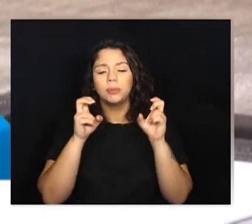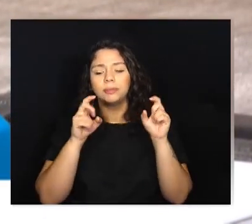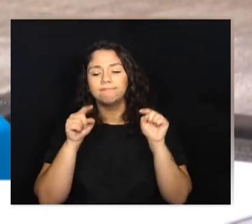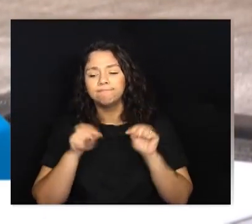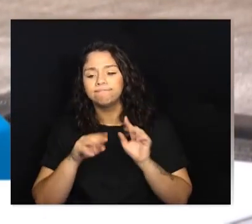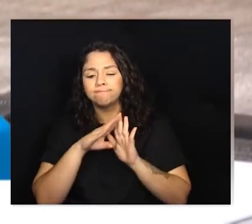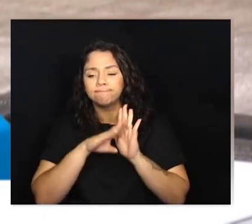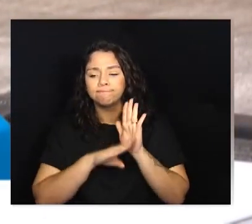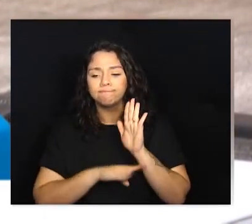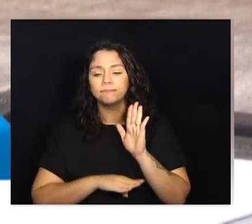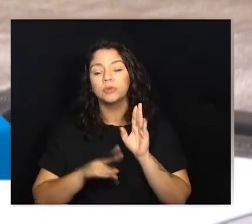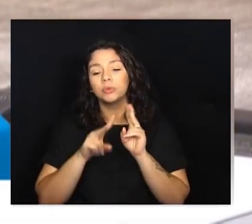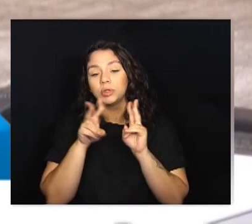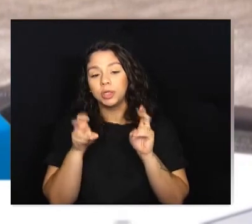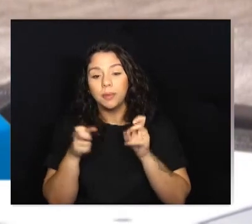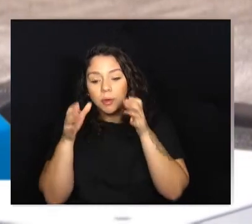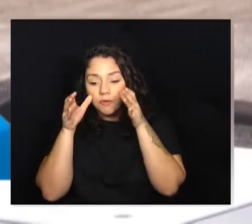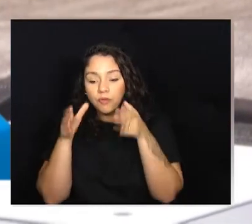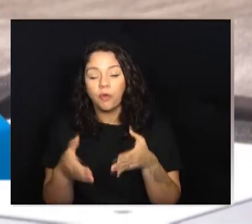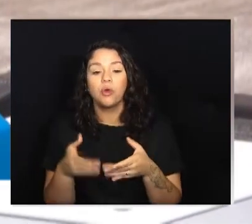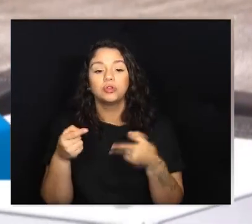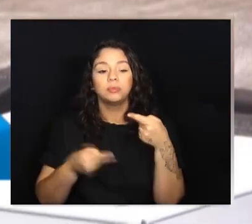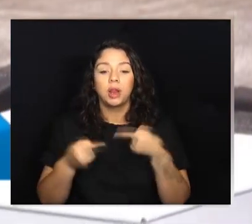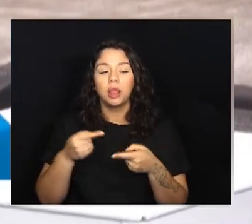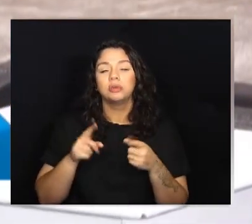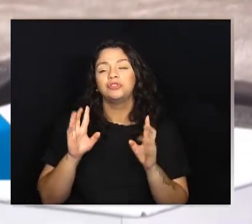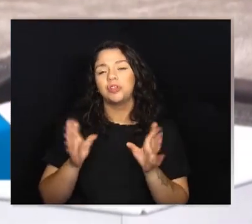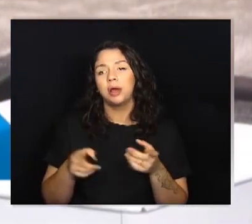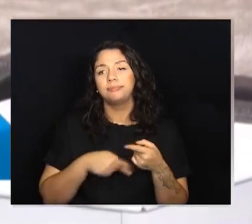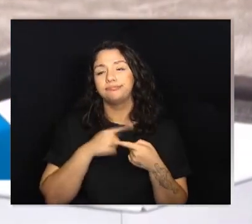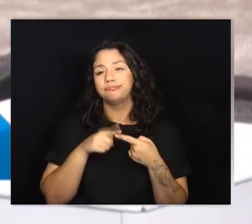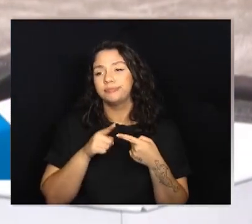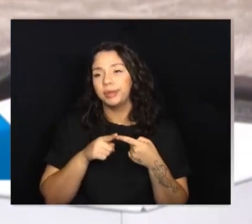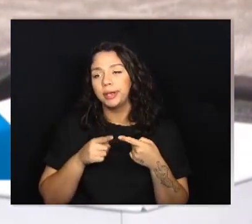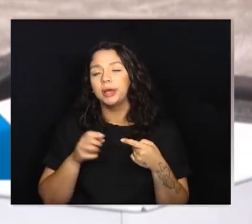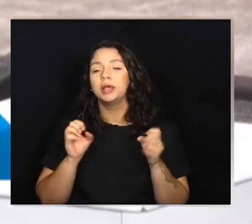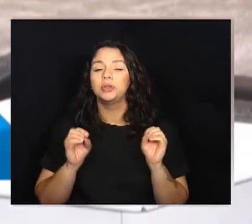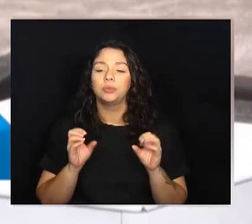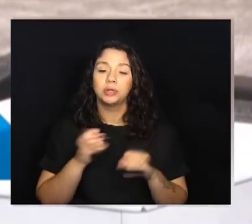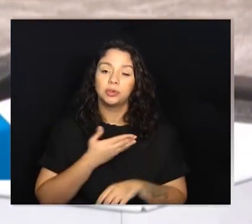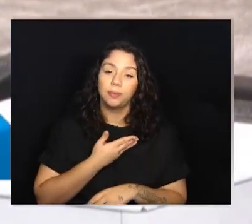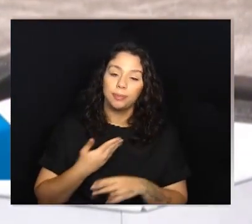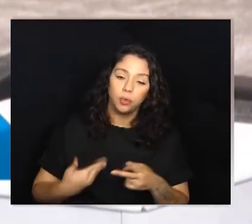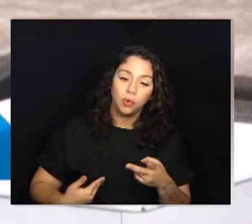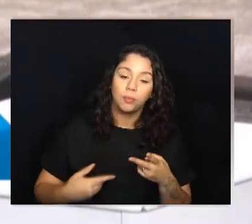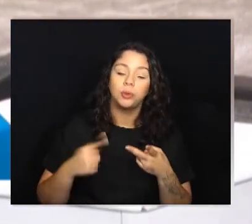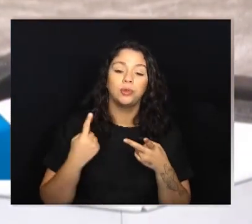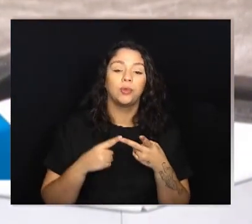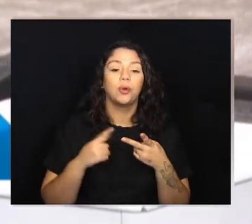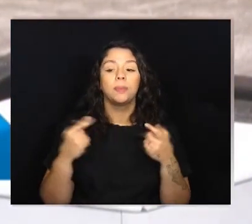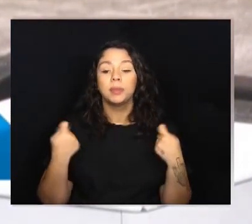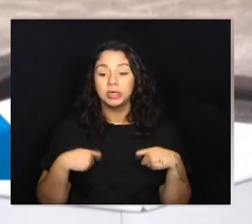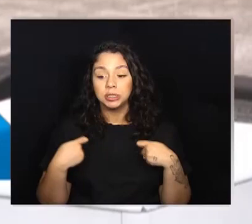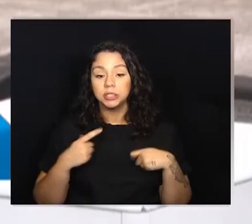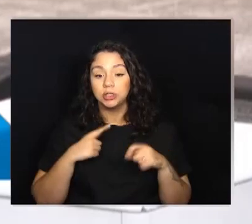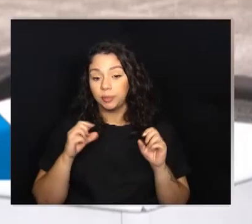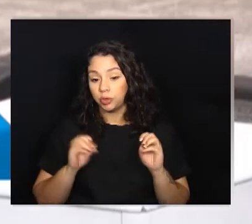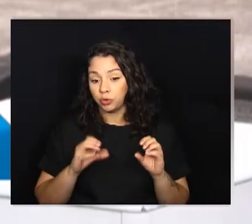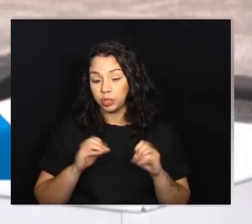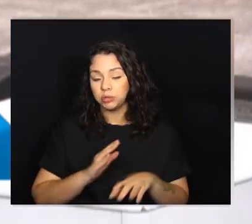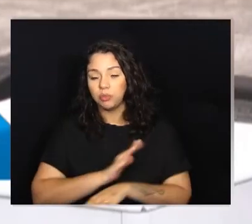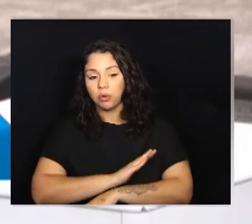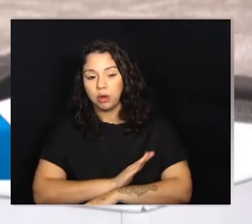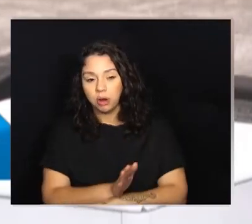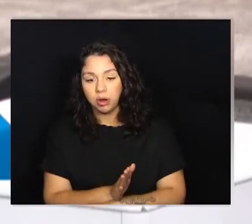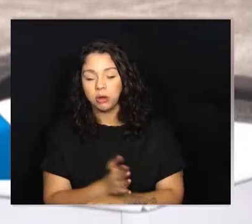né, ao tema. Então, nós já discutimos aqui a educação pública, a necessidade de ter uma educação